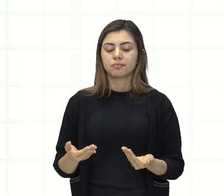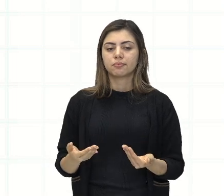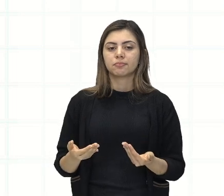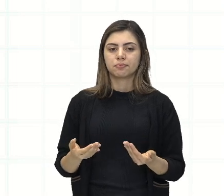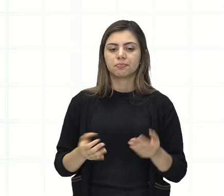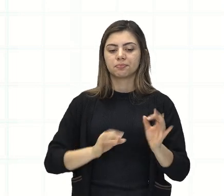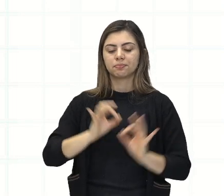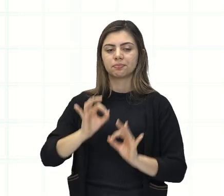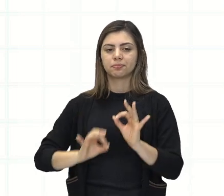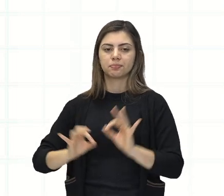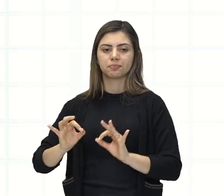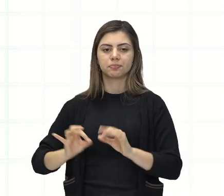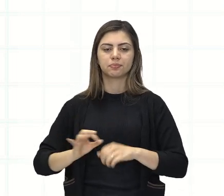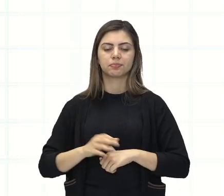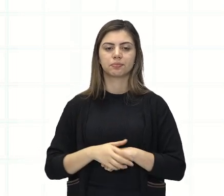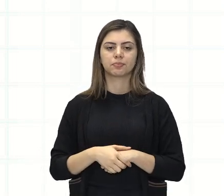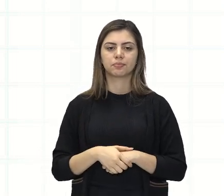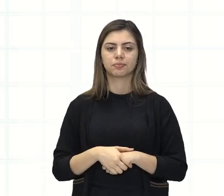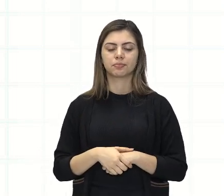alunos